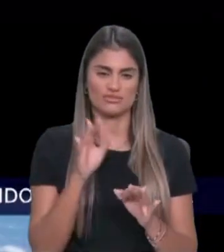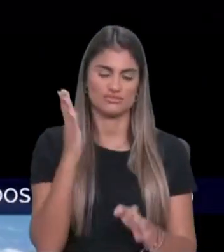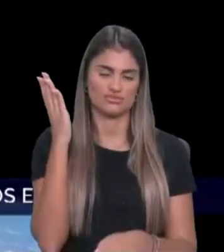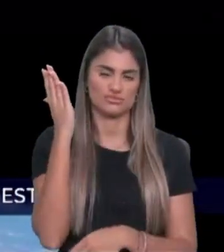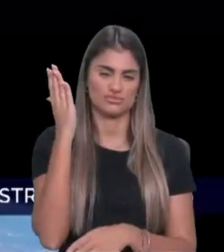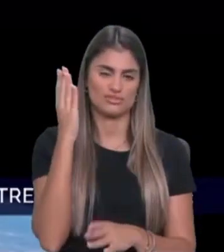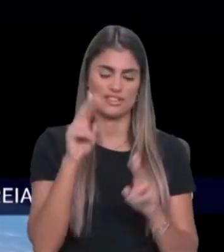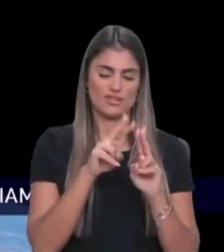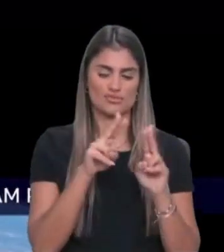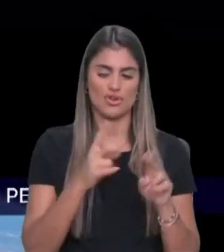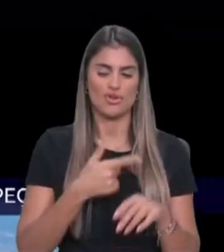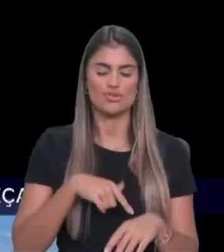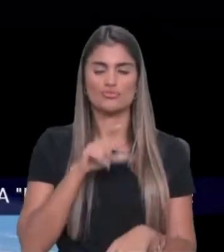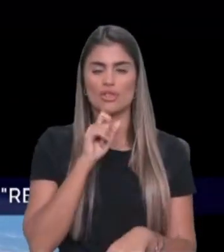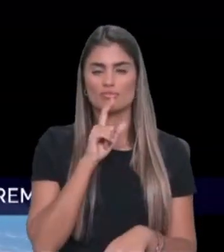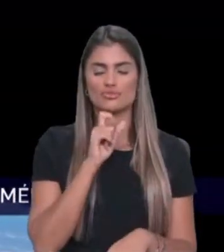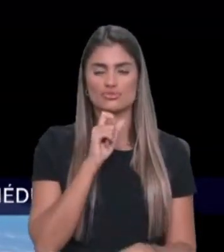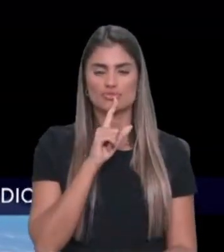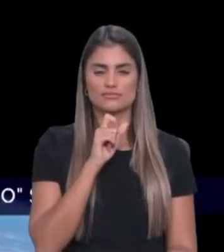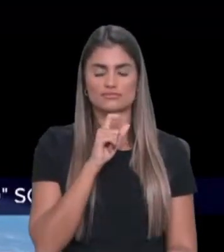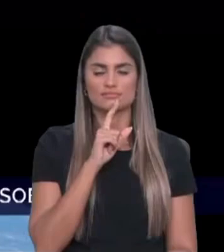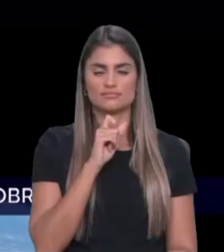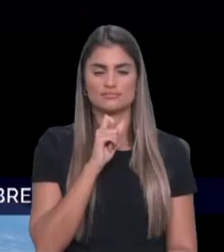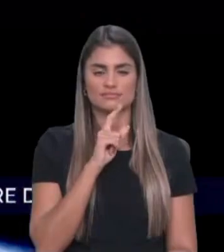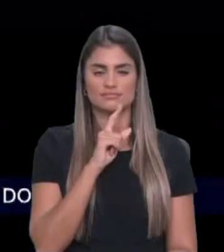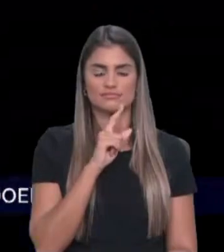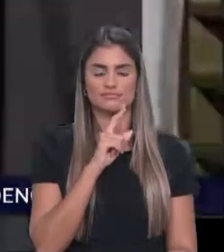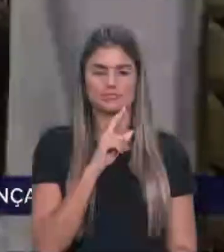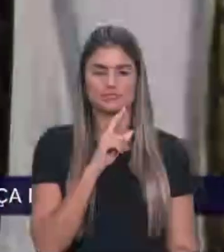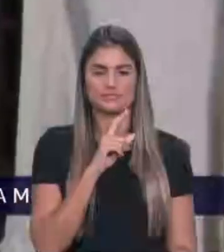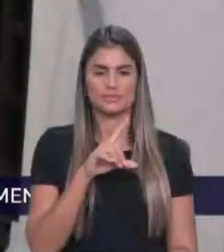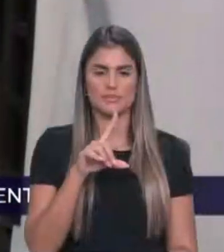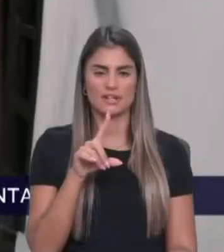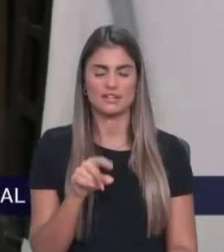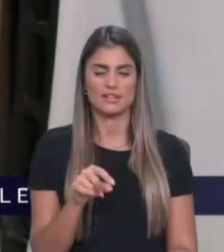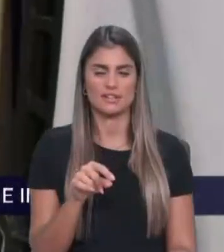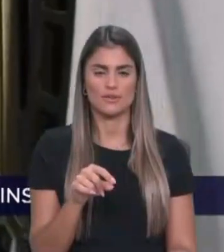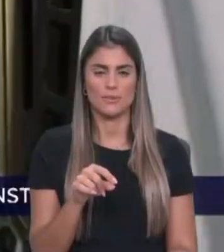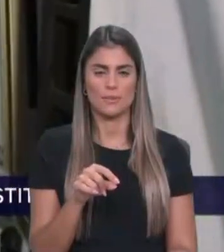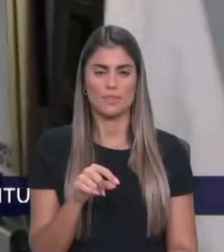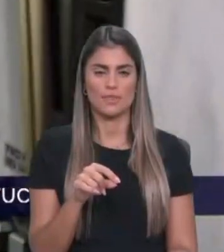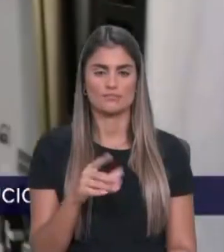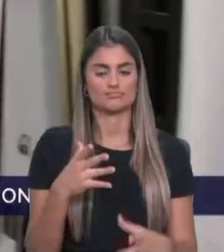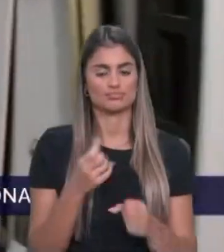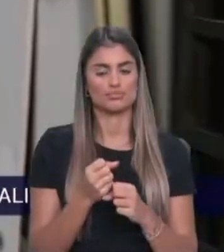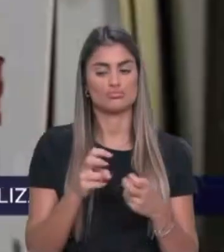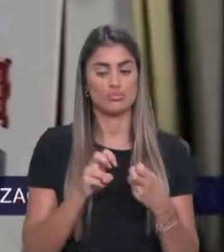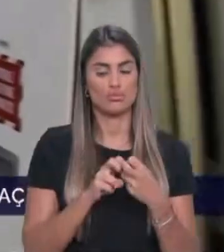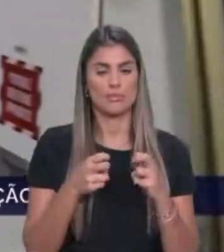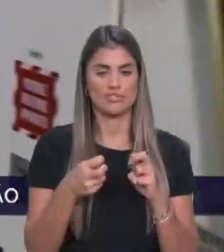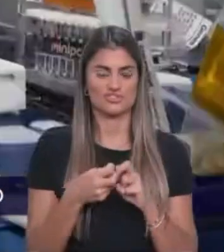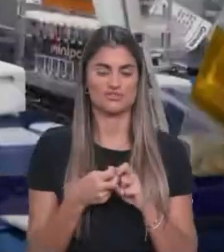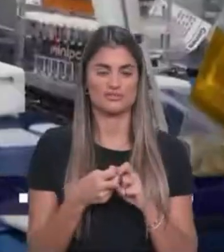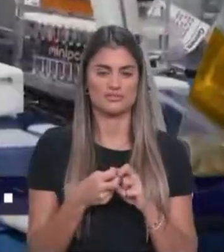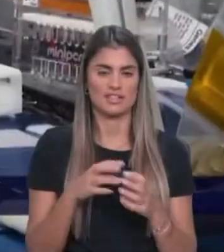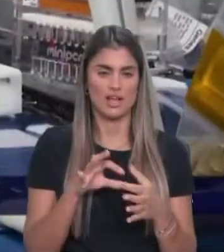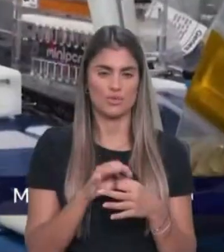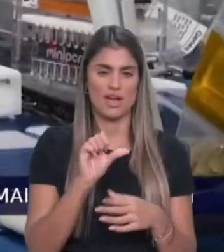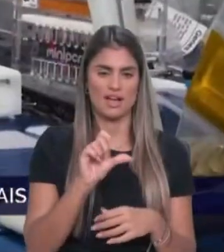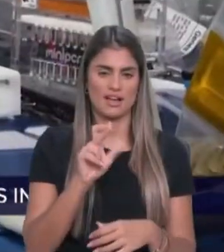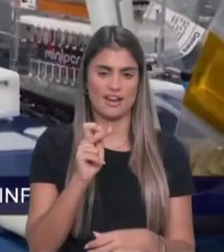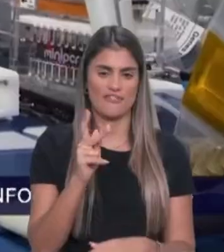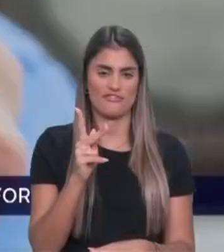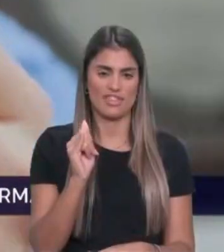Internacional, em que nós podemos eliminar, entre aspas, aqui uma das variáveis, um dos problemas, entre aspas, que é a questão da gravidade.